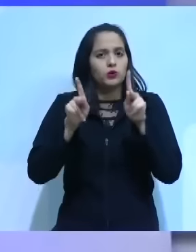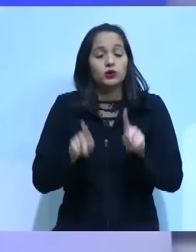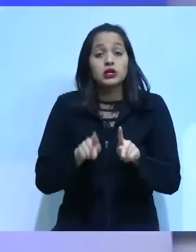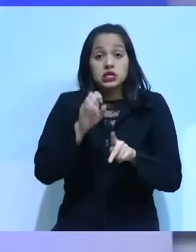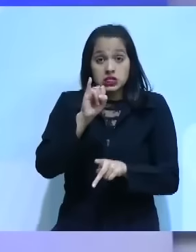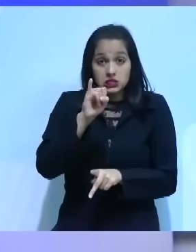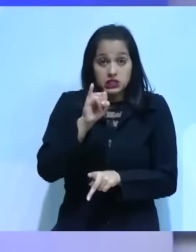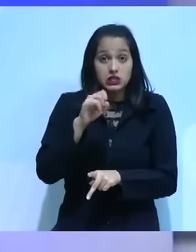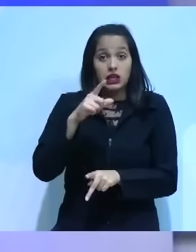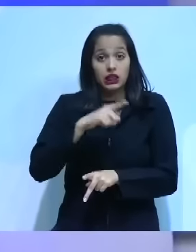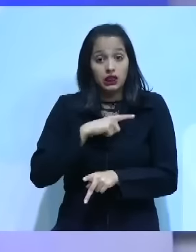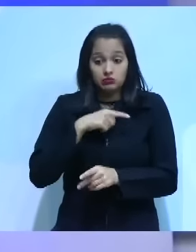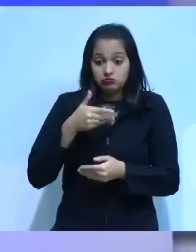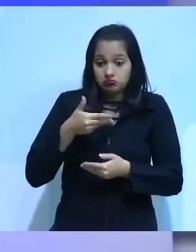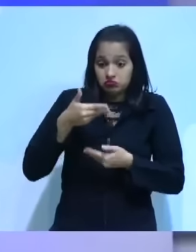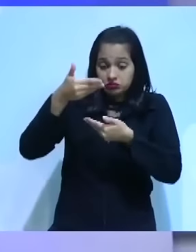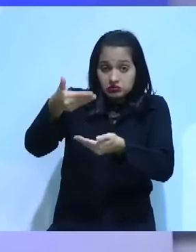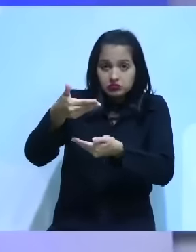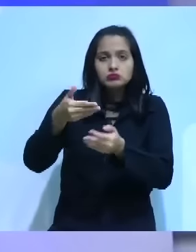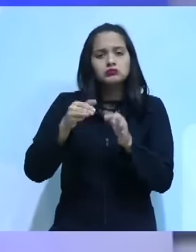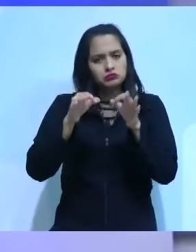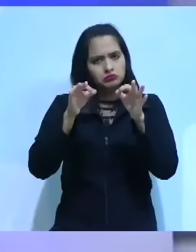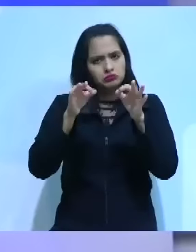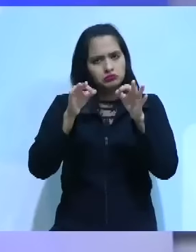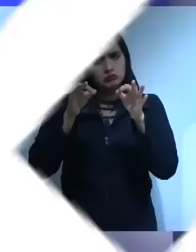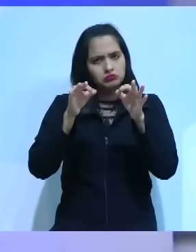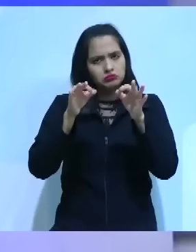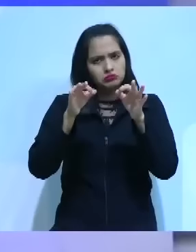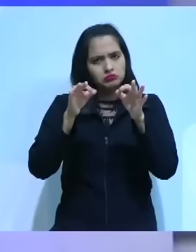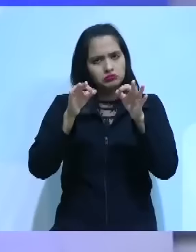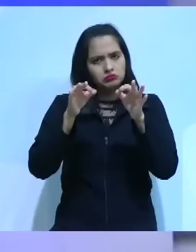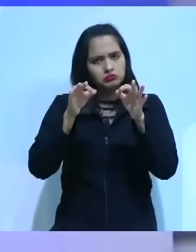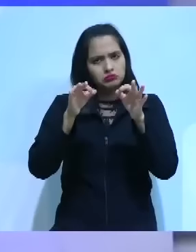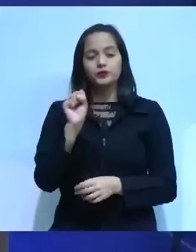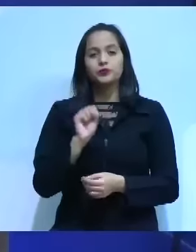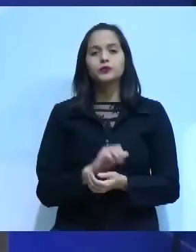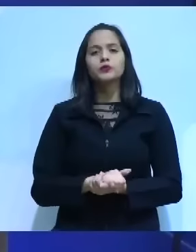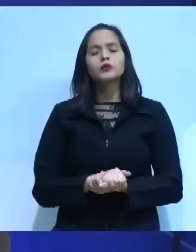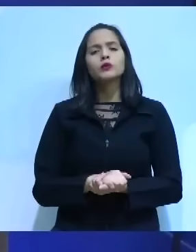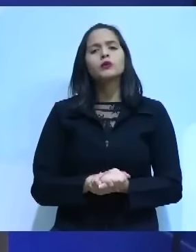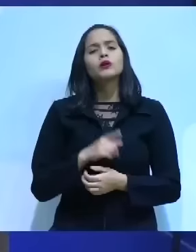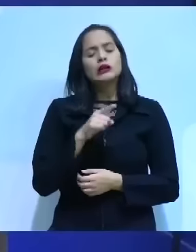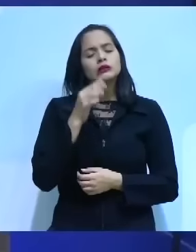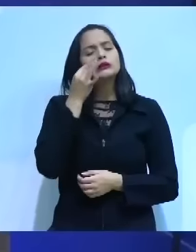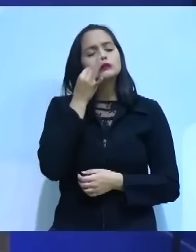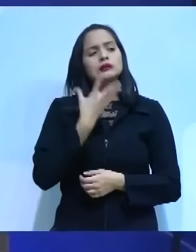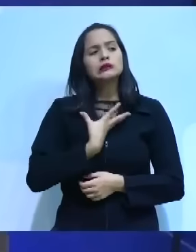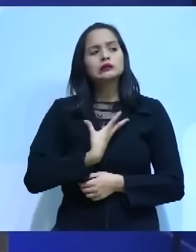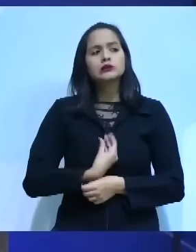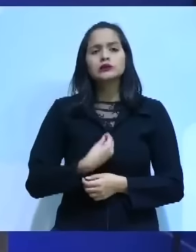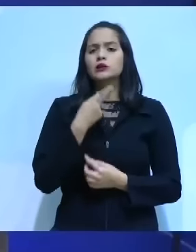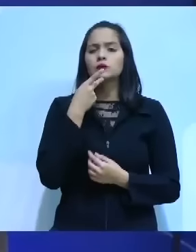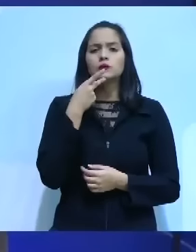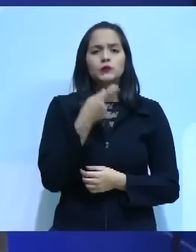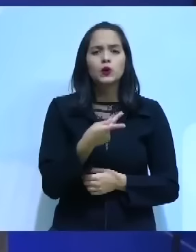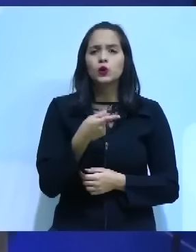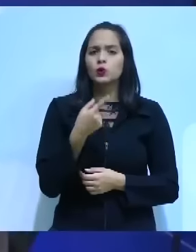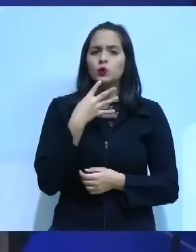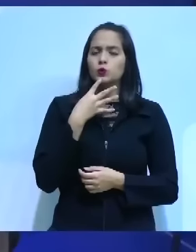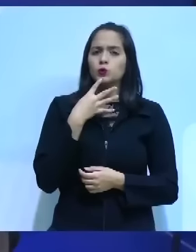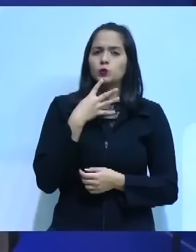tivesse sido convidado, com certeza faria. Opa! Lamentável que você diga que não conhecia. Eu